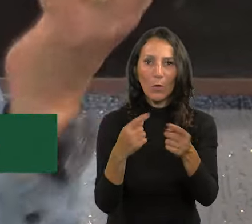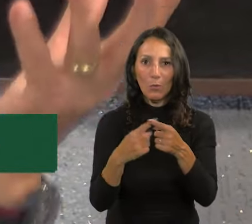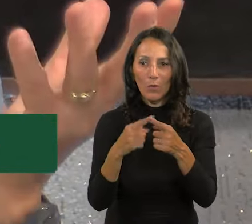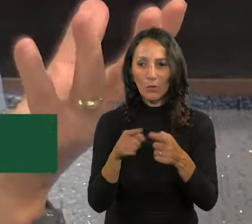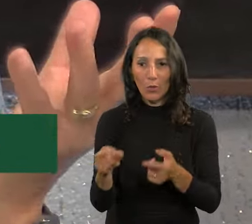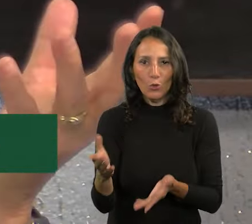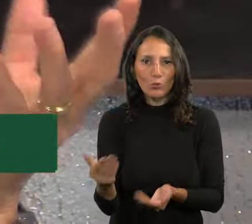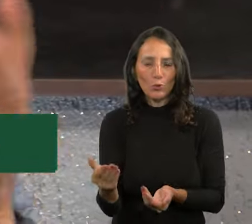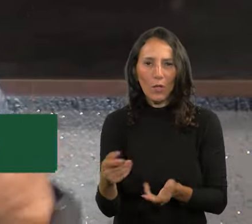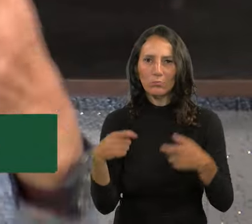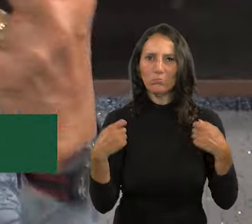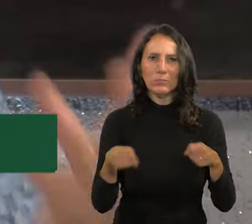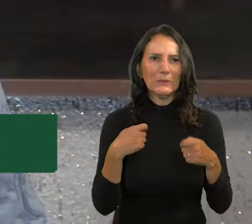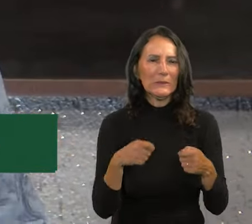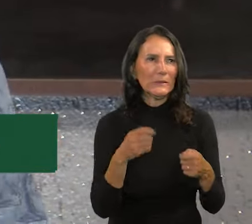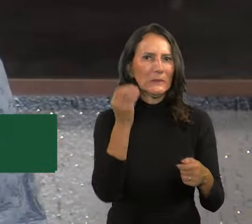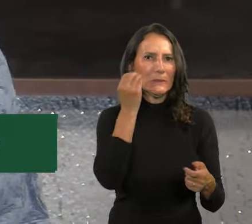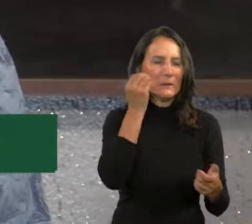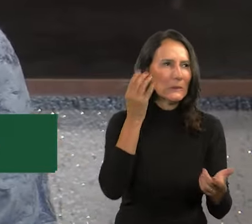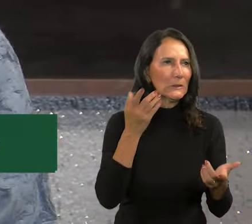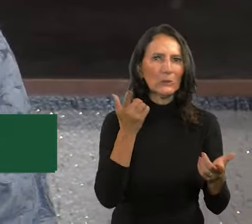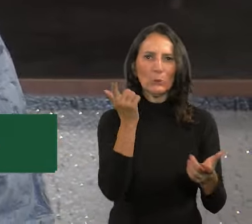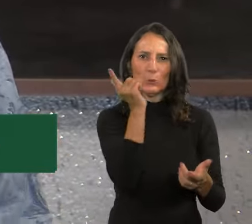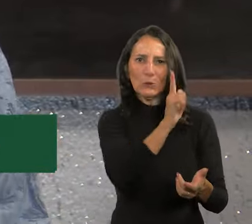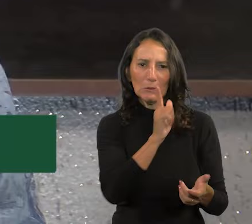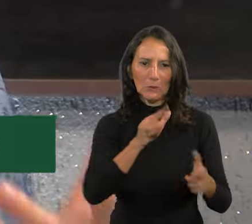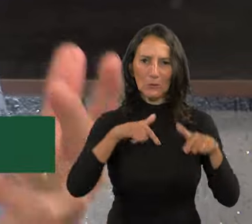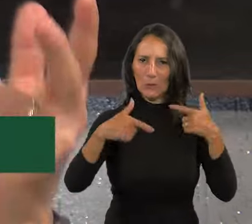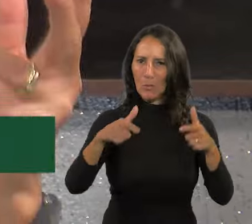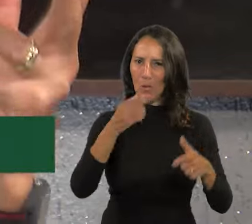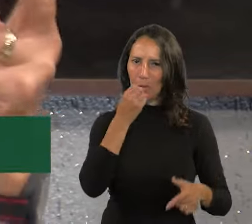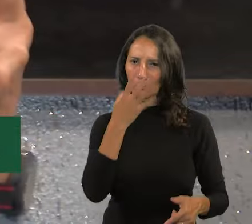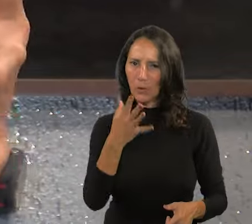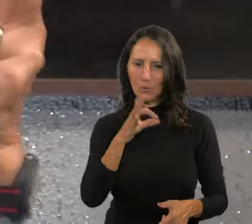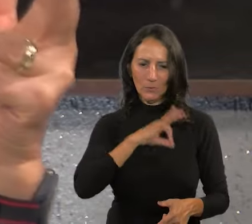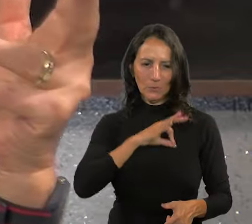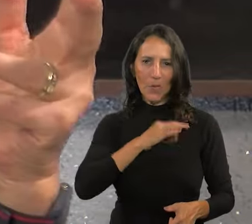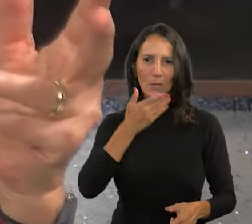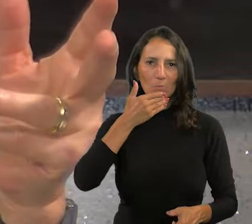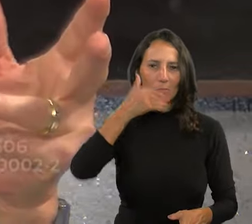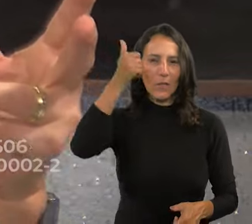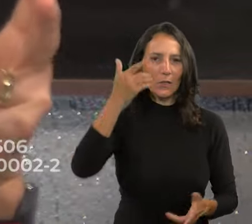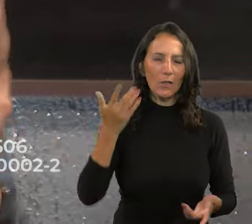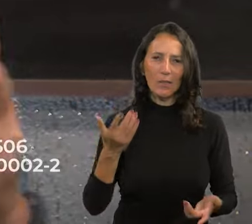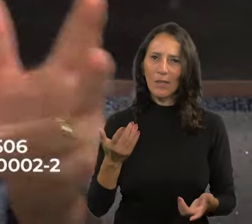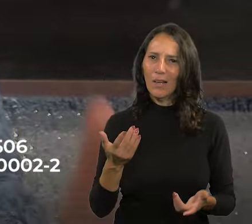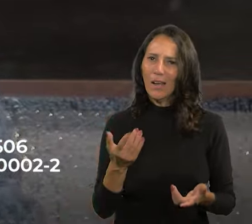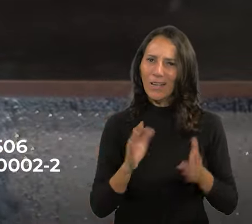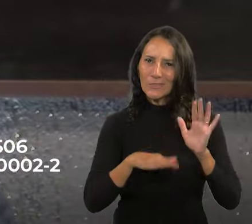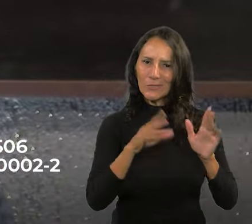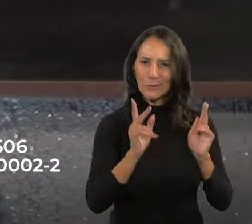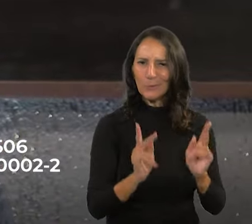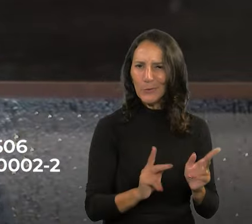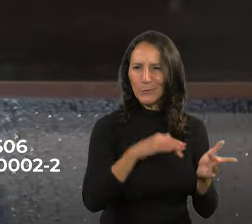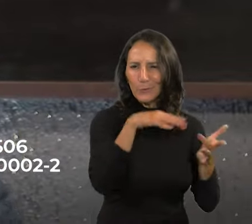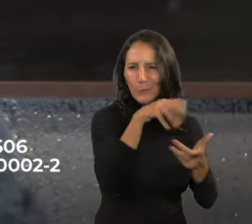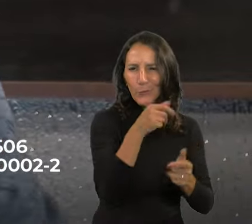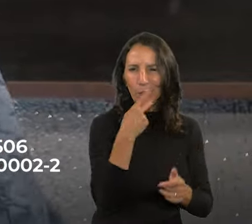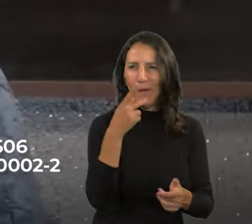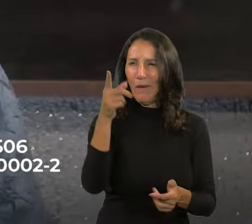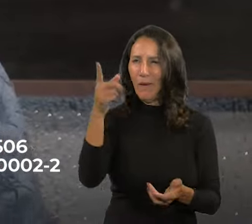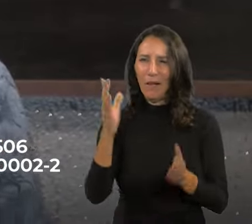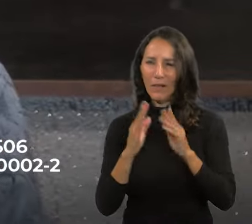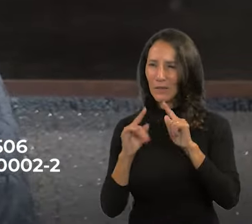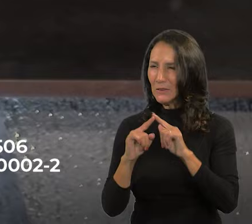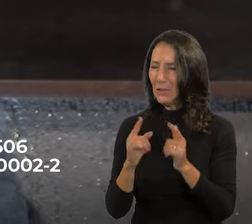de um bom emprego. Ele precisa de um dinheiro. Então, muitas pessoas ímpias dizem assim, ah, a igreja está falando muito de